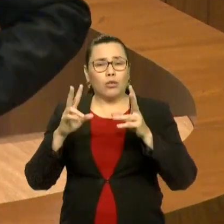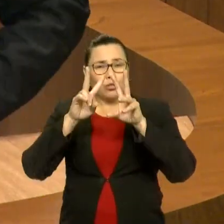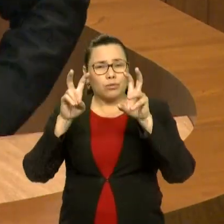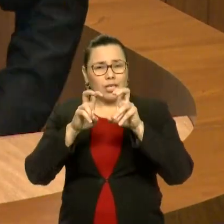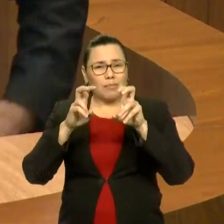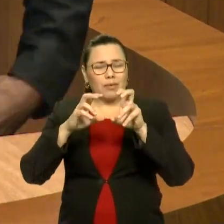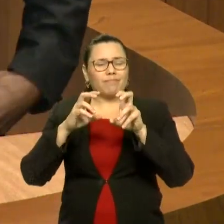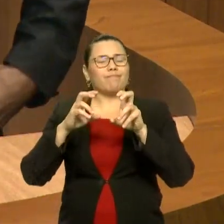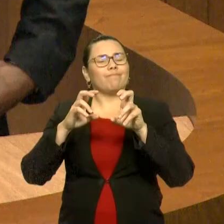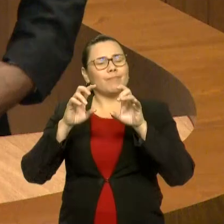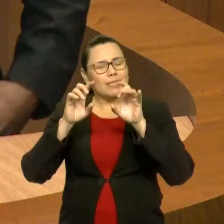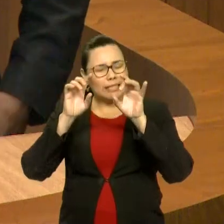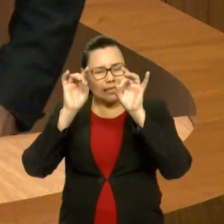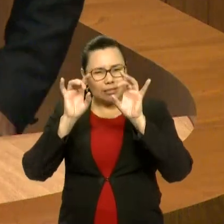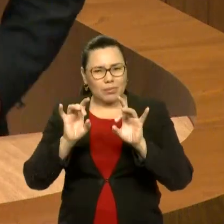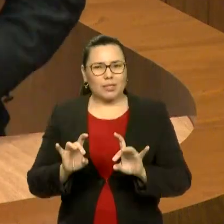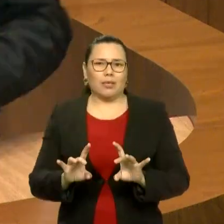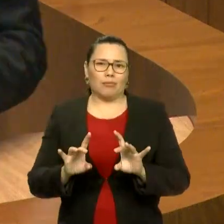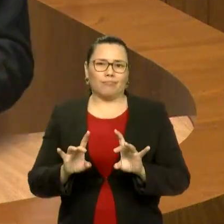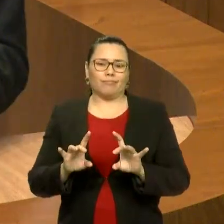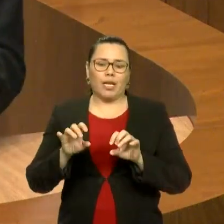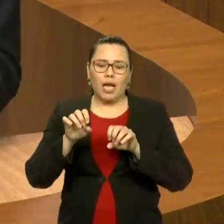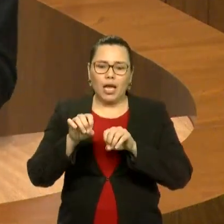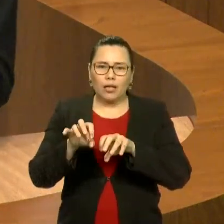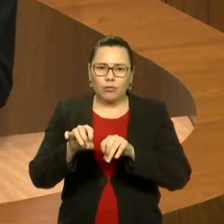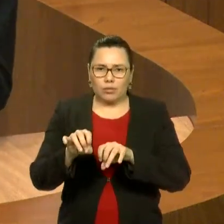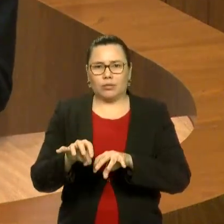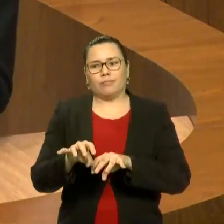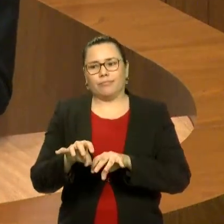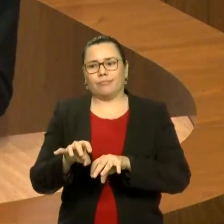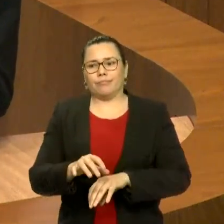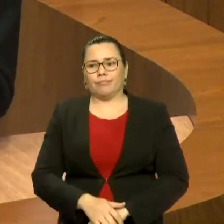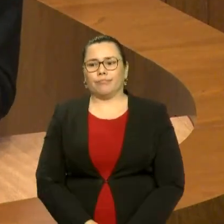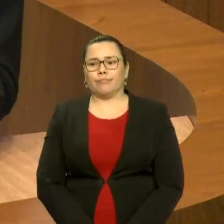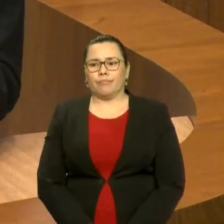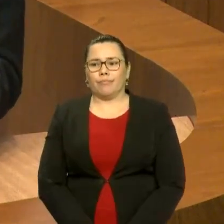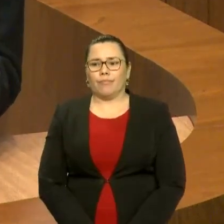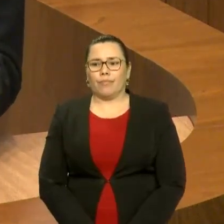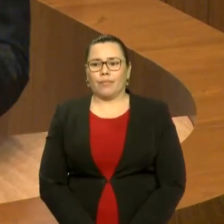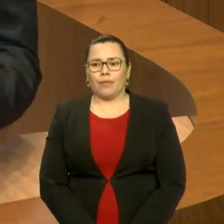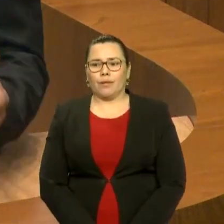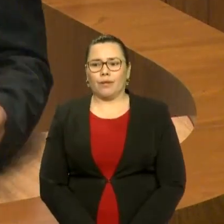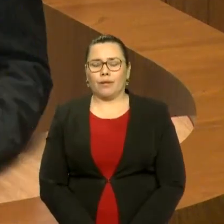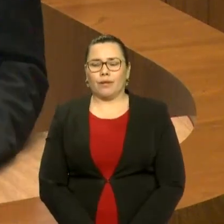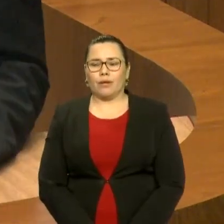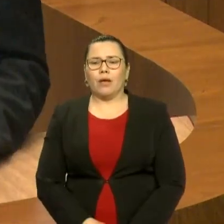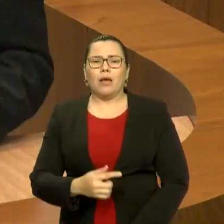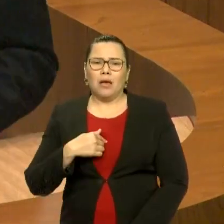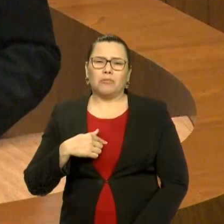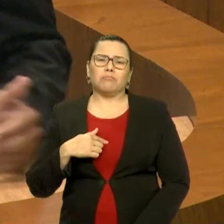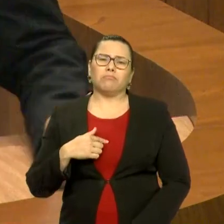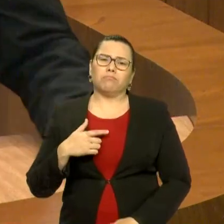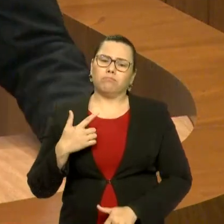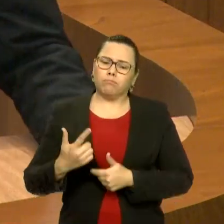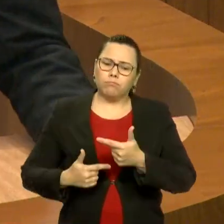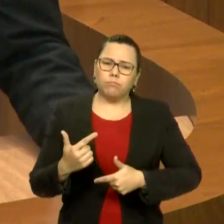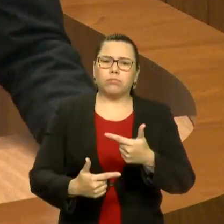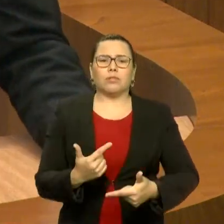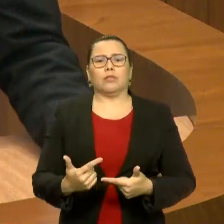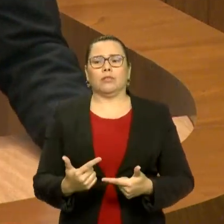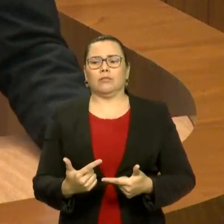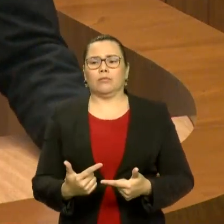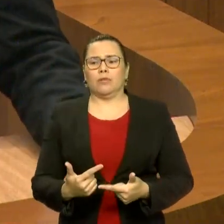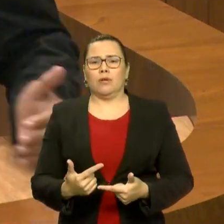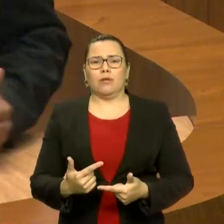últimos 8 anos, fizemos um tratamento nesta casa aqui e ajuda os professores. Não só dos professores, mas também todos os